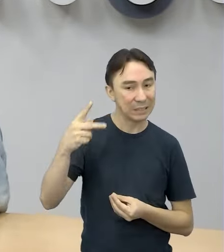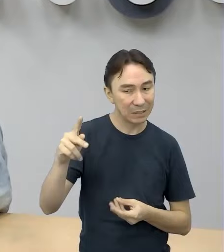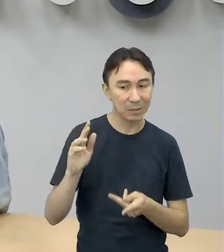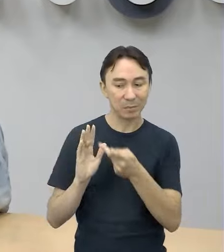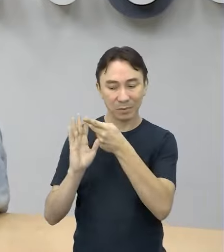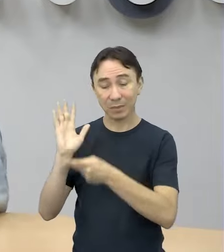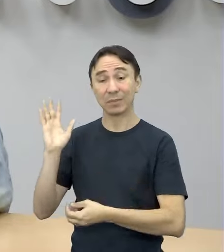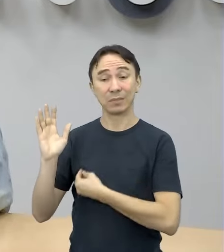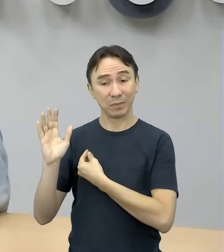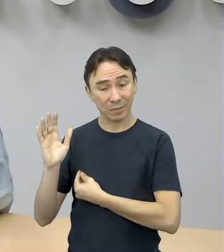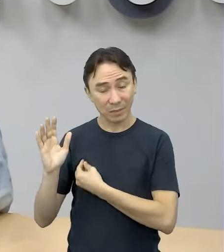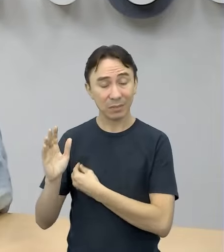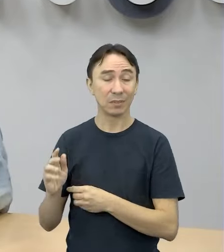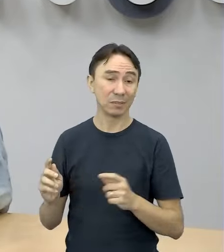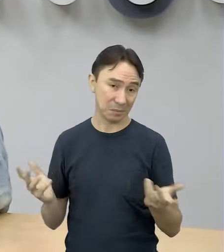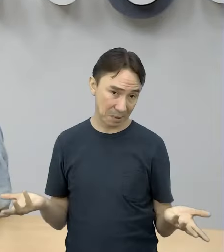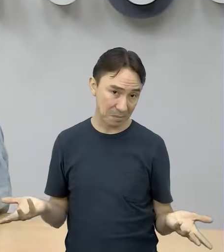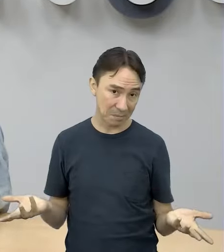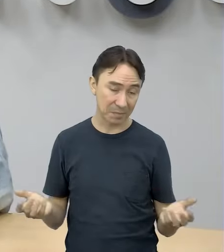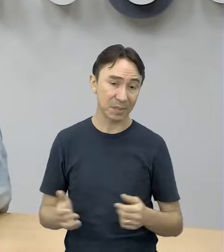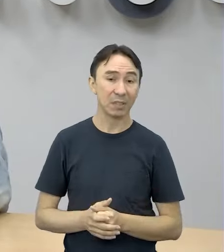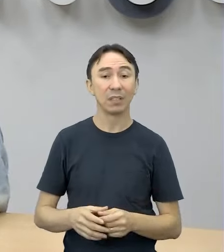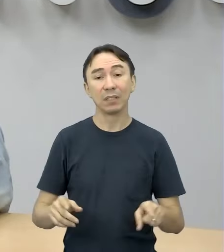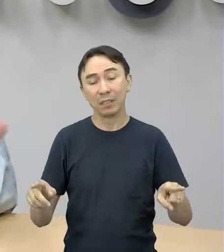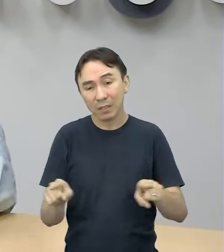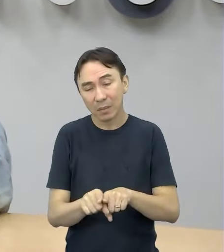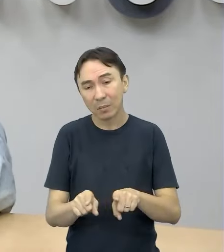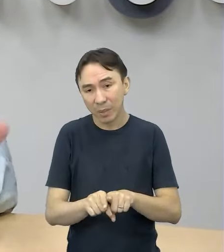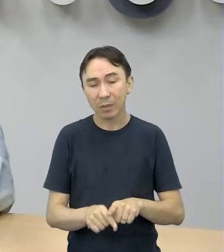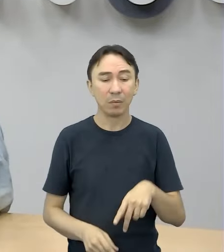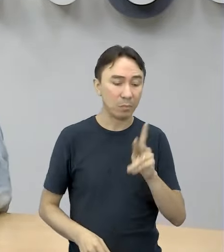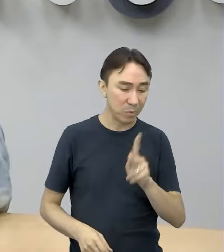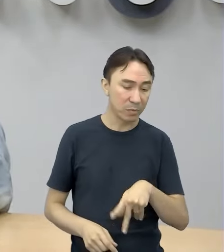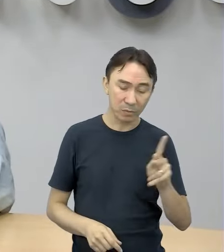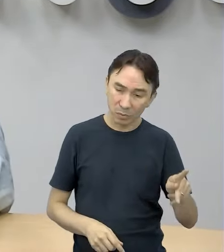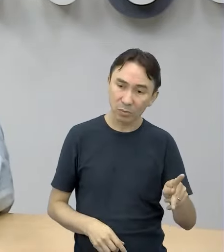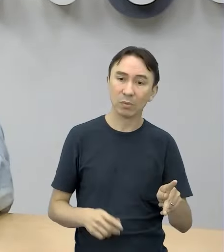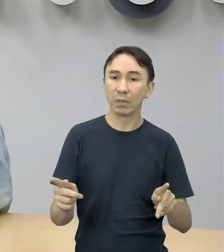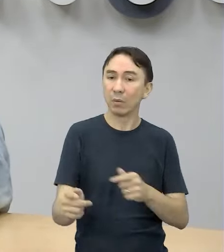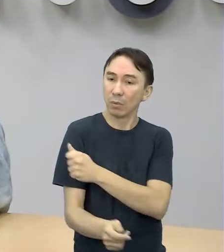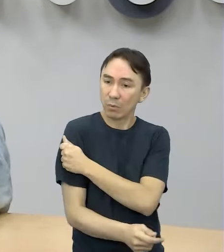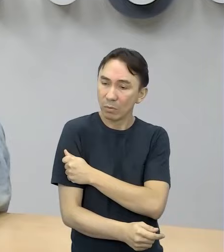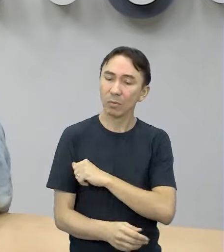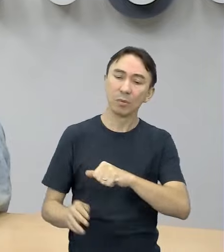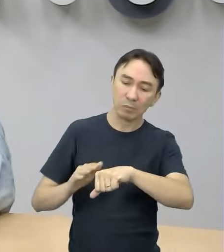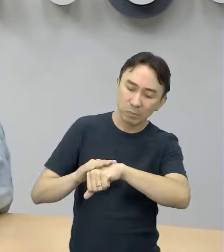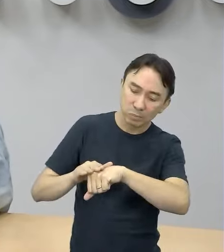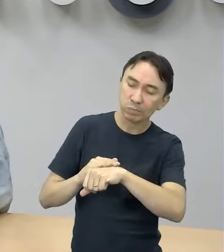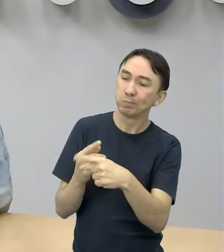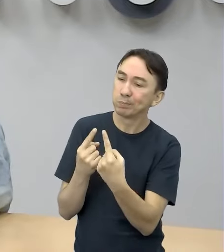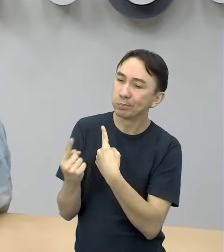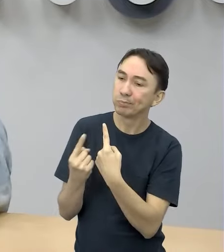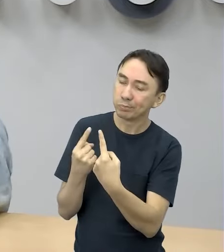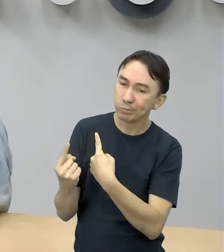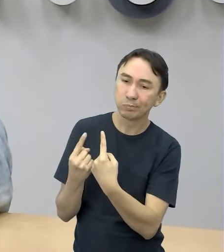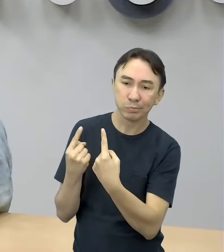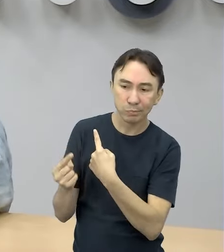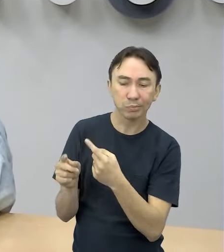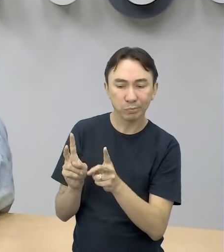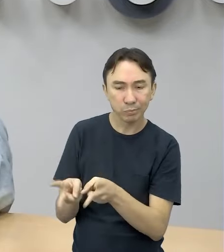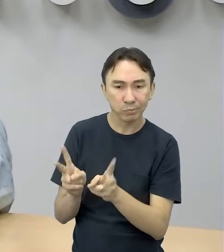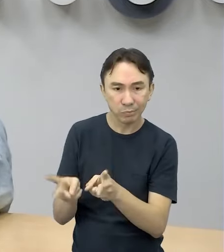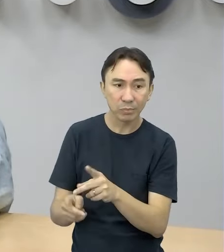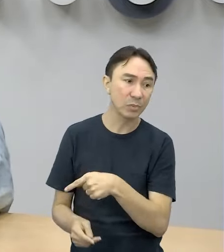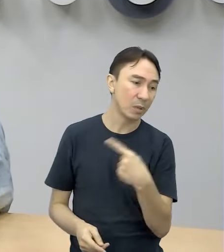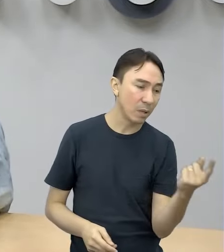Mas é importante também um diálogo contínuo, né, com o professor e o professor com os estudantes, para ver mesmo se aquelas atividades estão fazendo sentido,